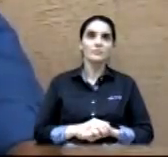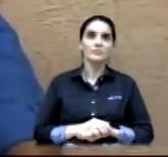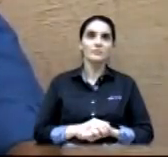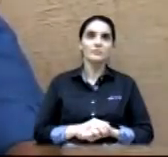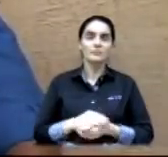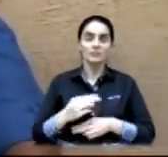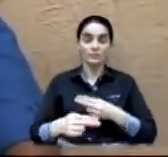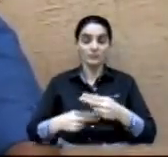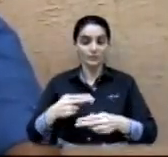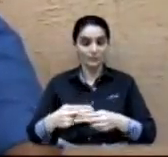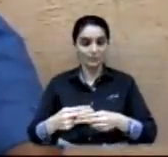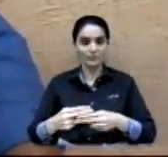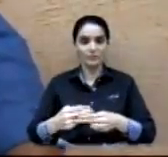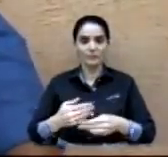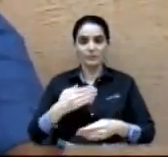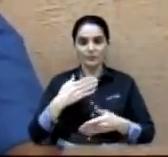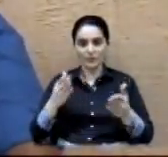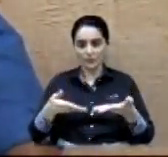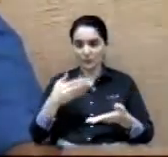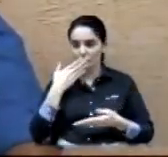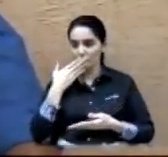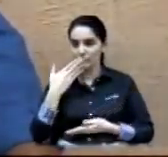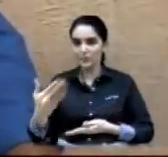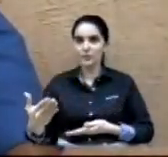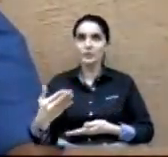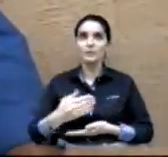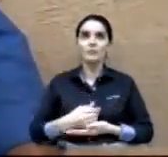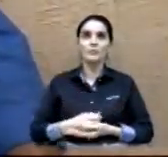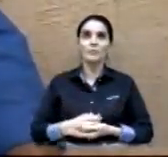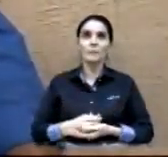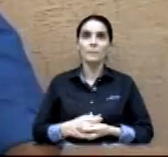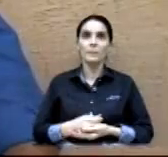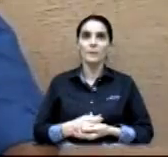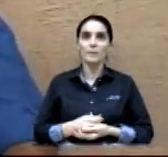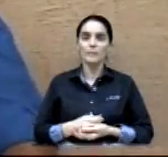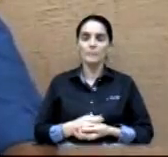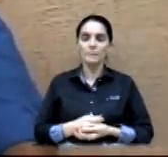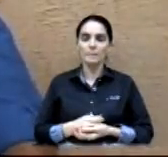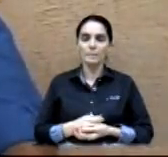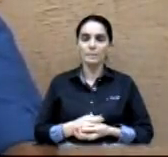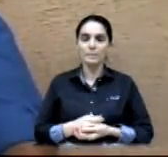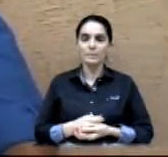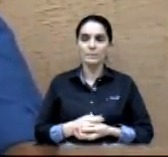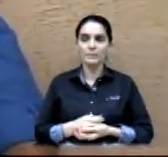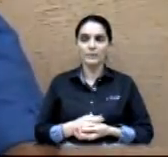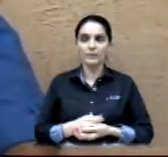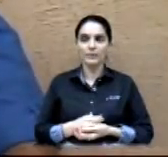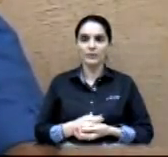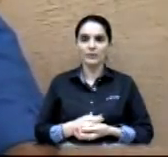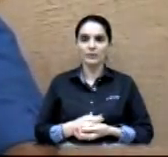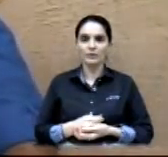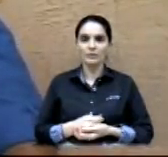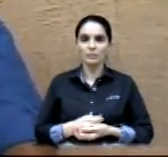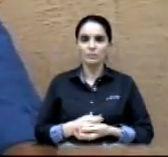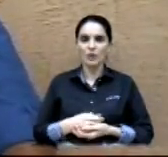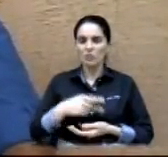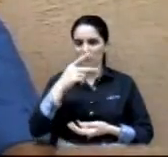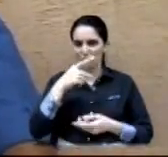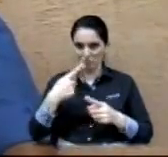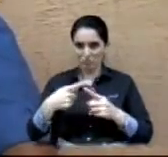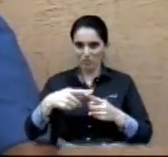Então, aí fica aí o pedido para a gente aí. O descaso é muito